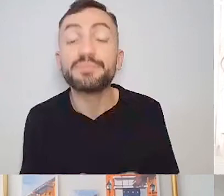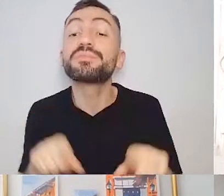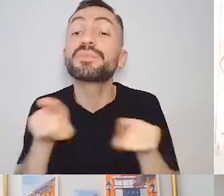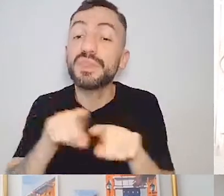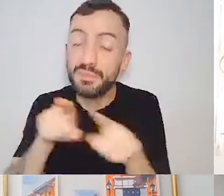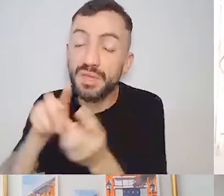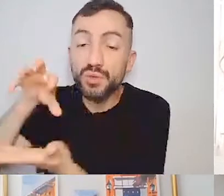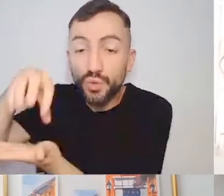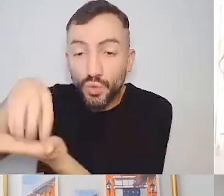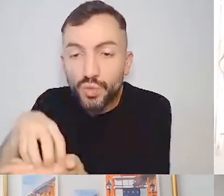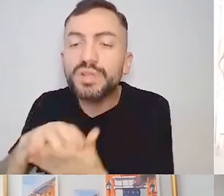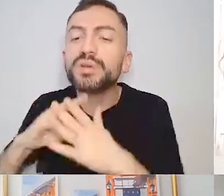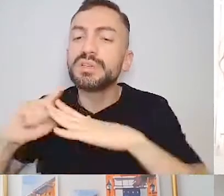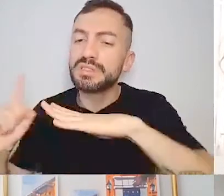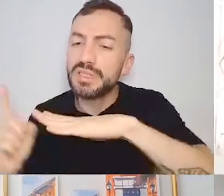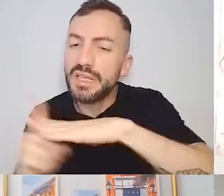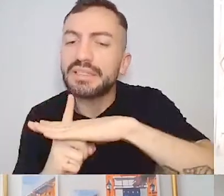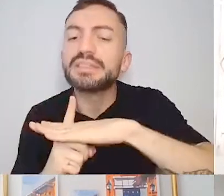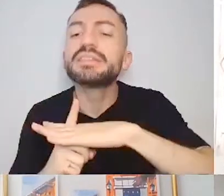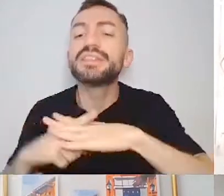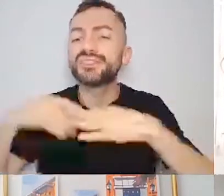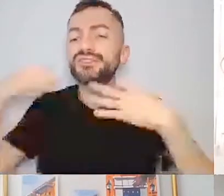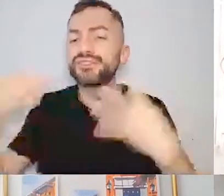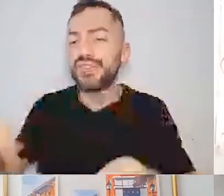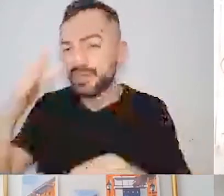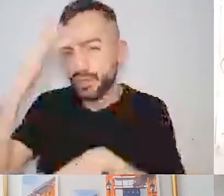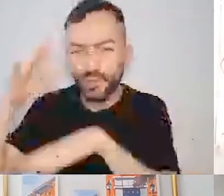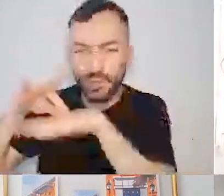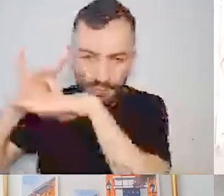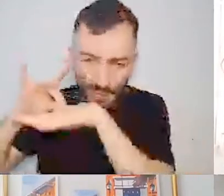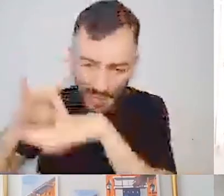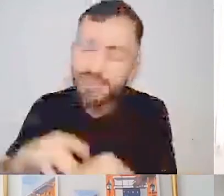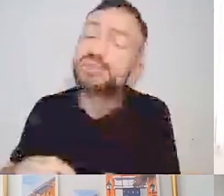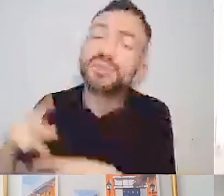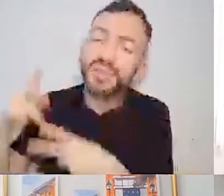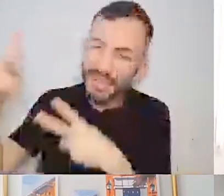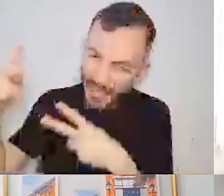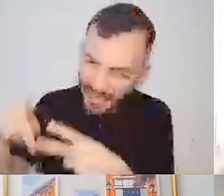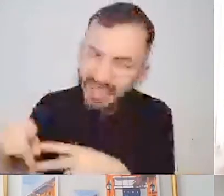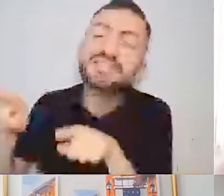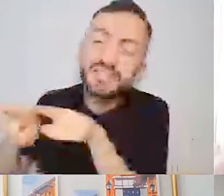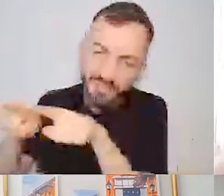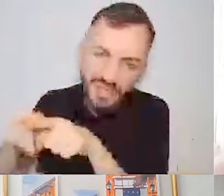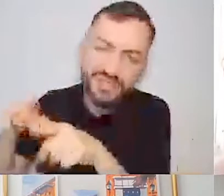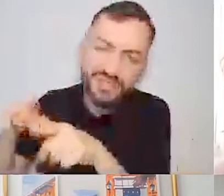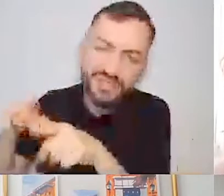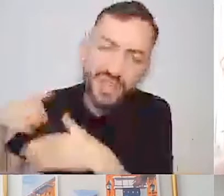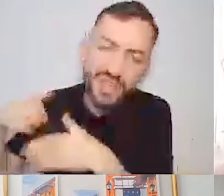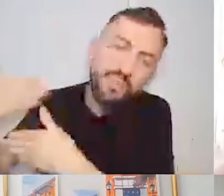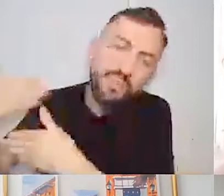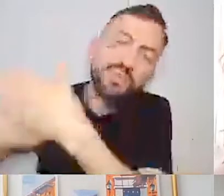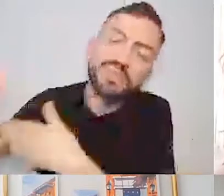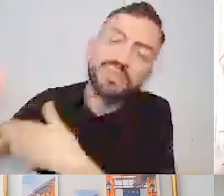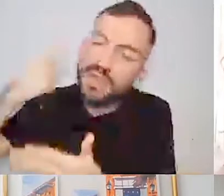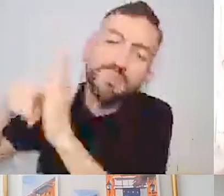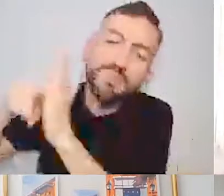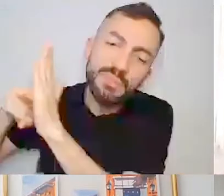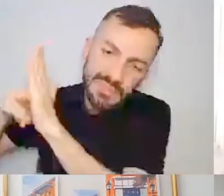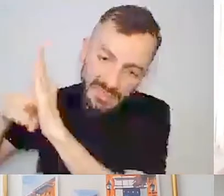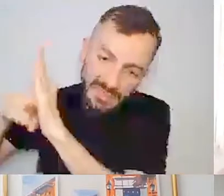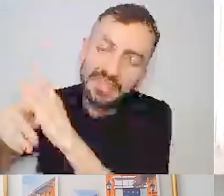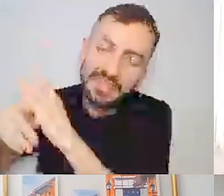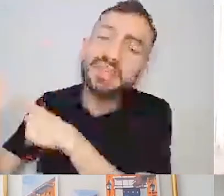também de Cidadania e Direitos Humanos, que já trabalha nessa temática e também, né, nos ajuda a sempre trazer essa perspectiva na